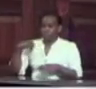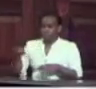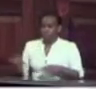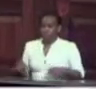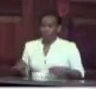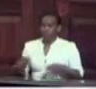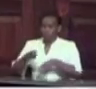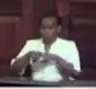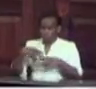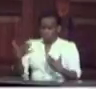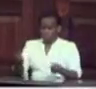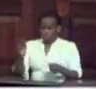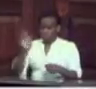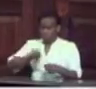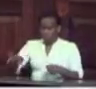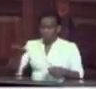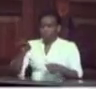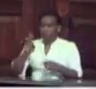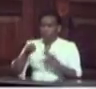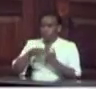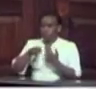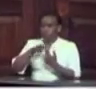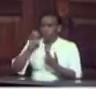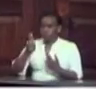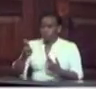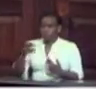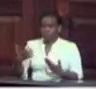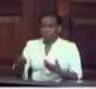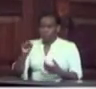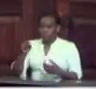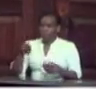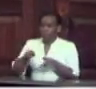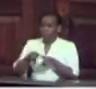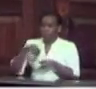isso, portanto, votei contra o bilhete único e votei a favor da rejeição do Renda Melhor e do Renda Melhor Jovem.